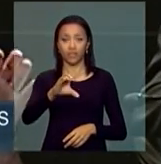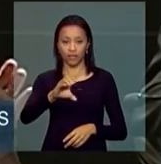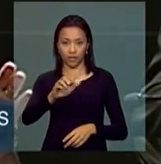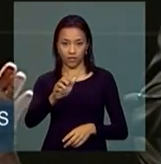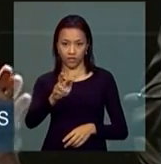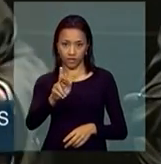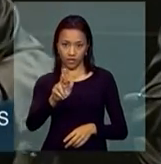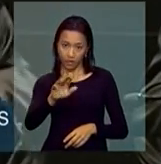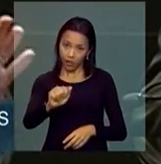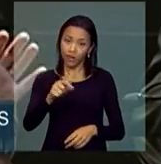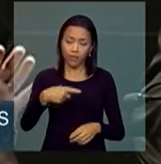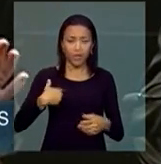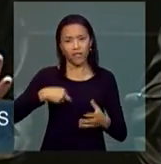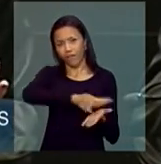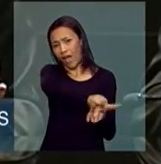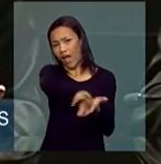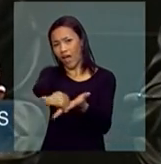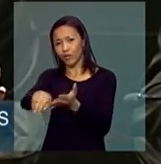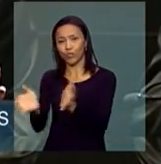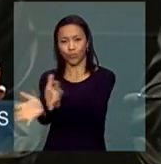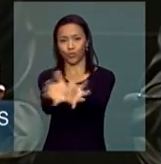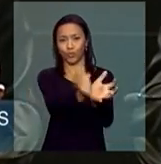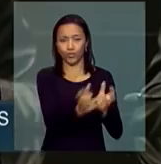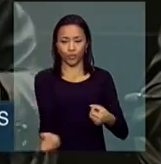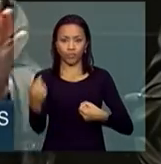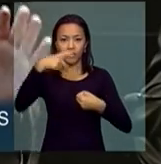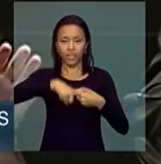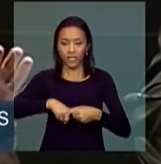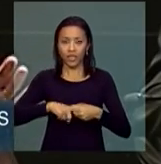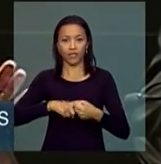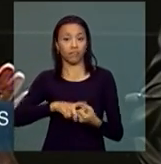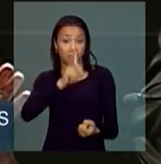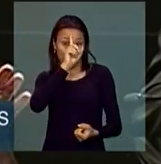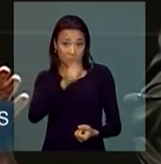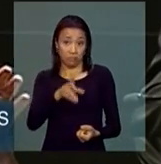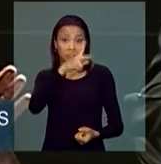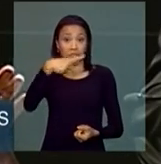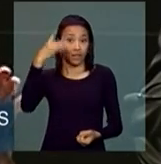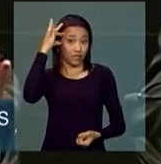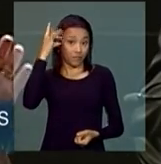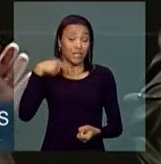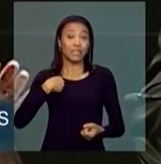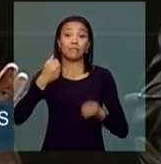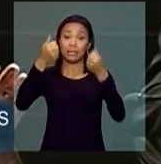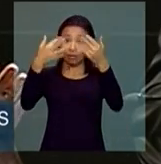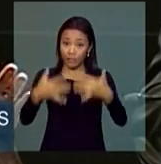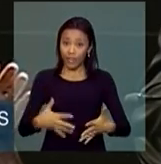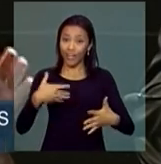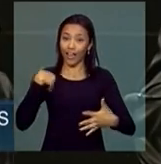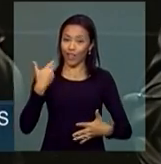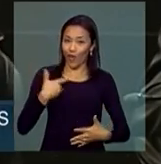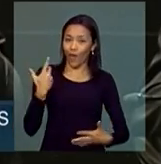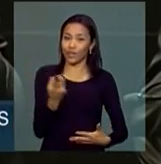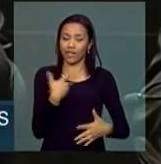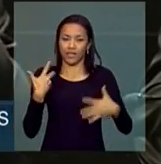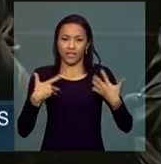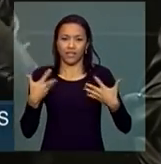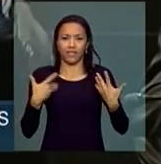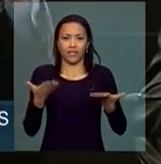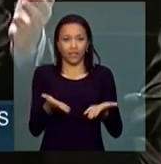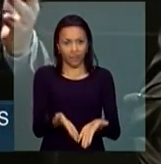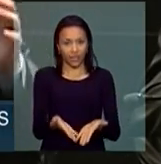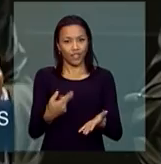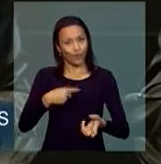junto com a Casa Civil, determinados pela presidenta Dilma, eu acho que isso que explica muito da nossa animação e bastante aqui